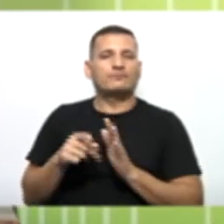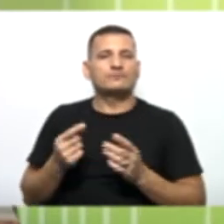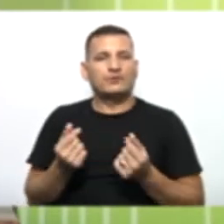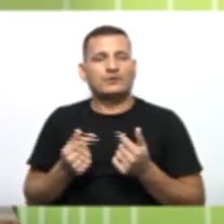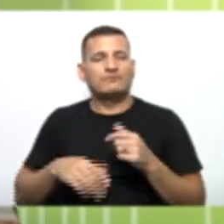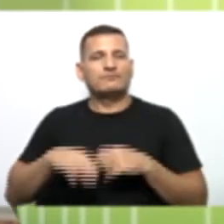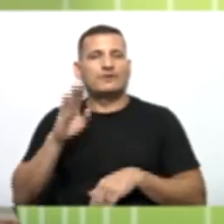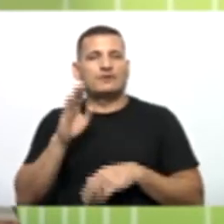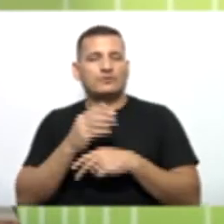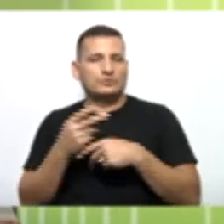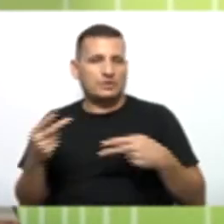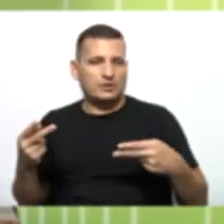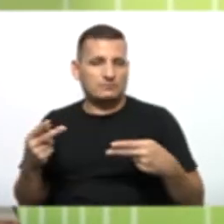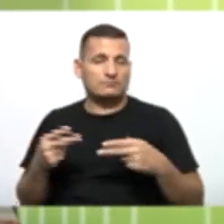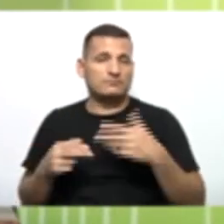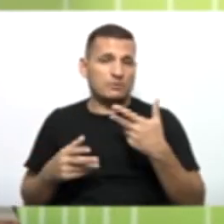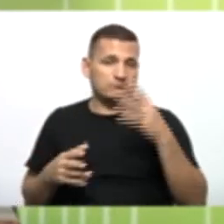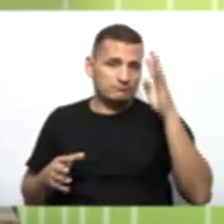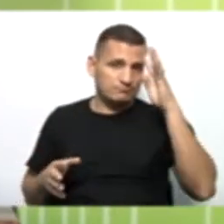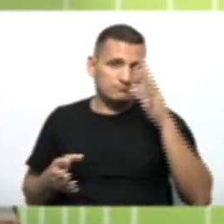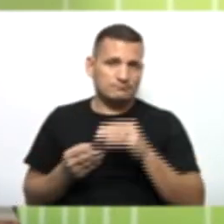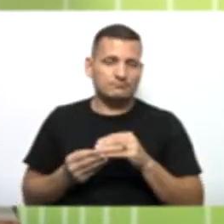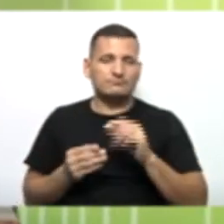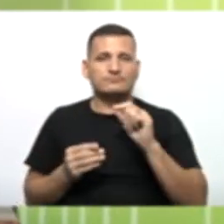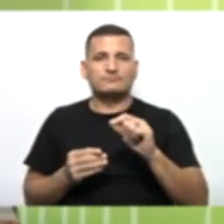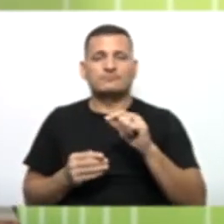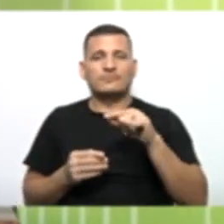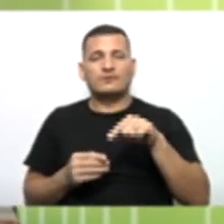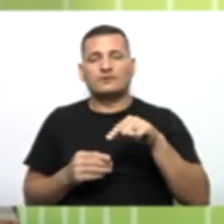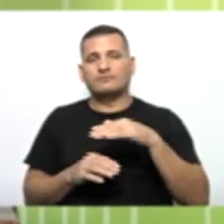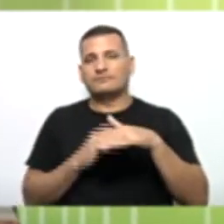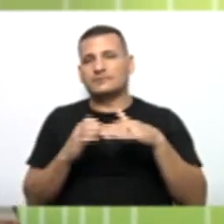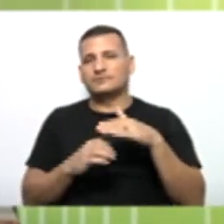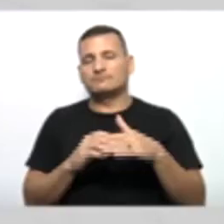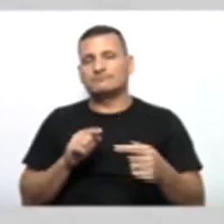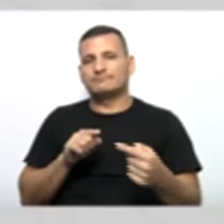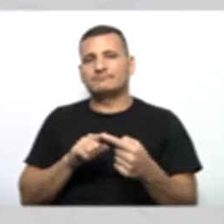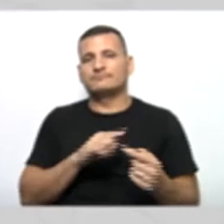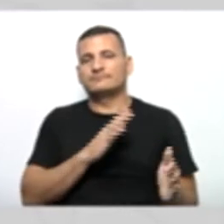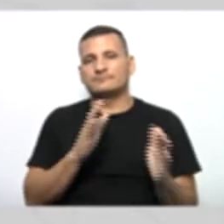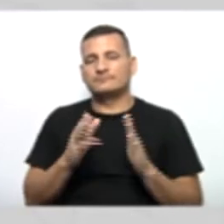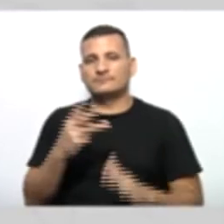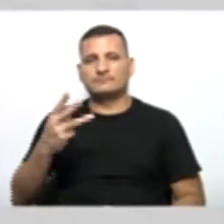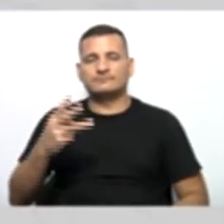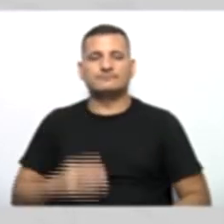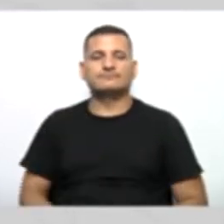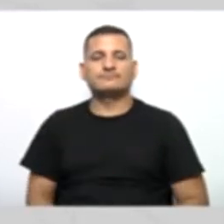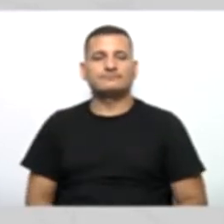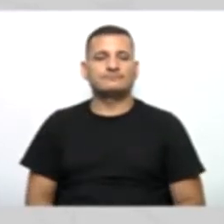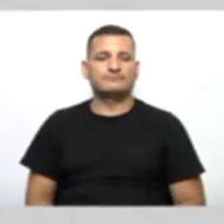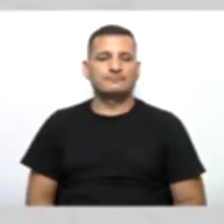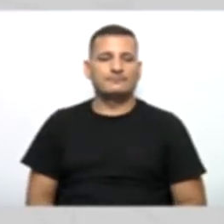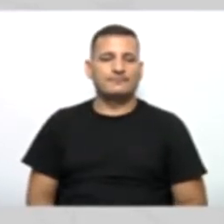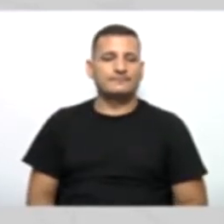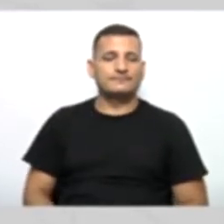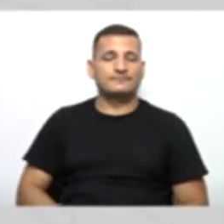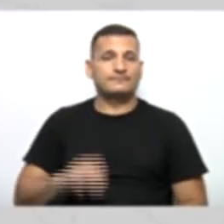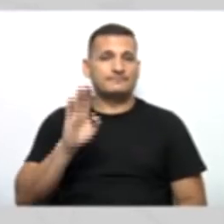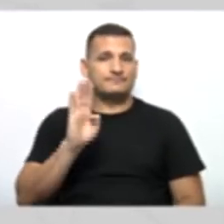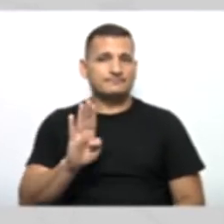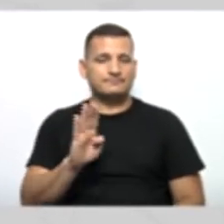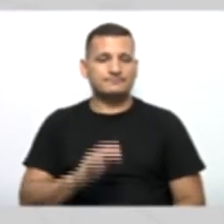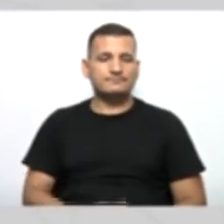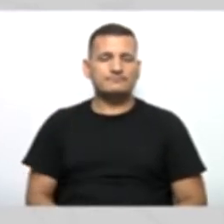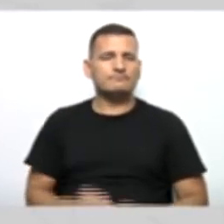Então, com isso, podemos concluir que essa empresa está no terceiro estágio. E a B, quais podem ser os